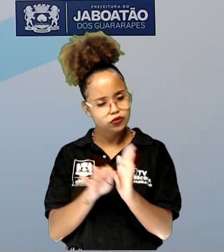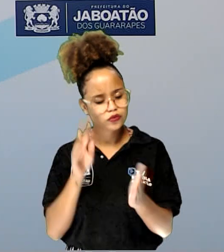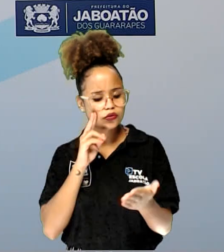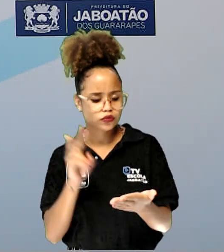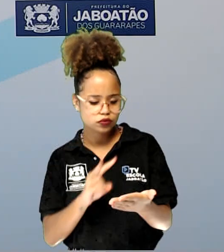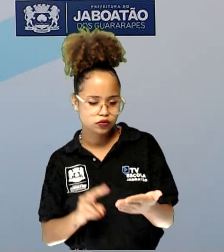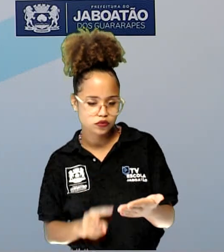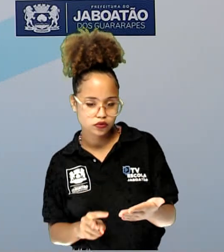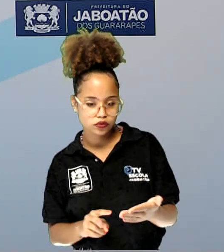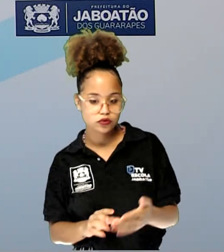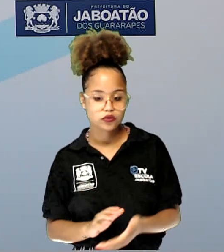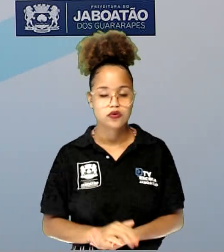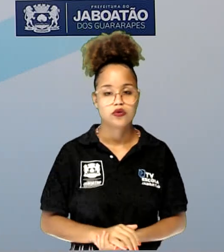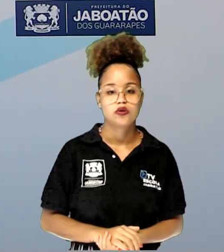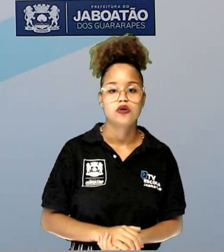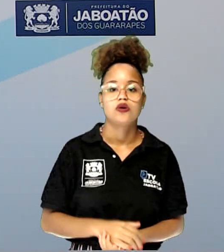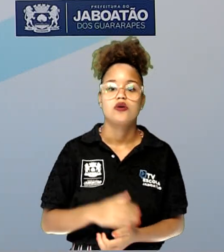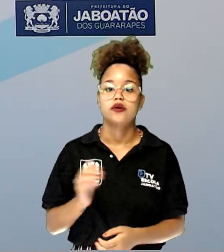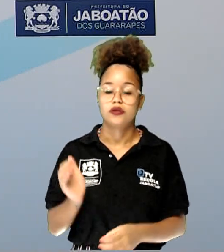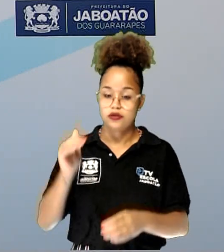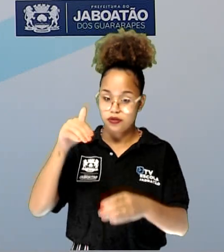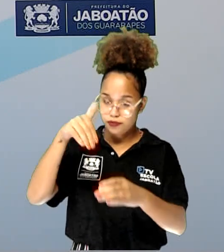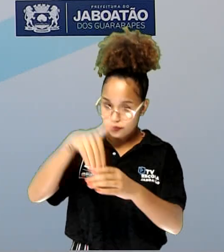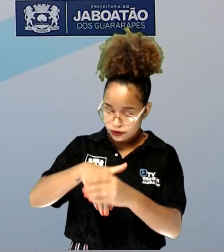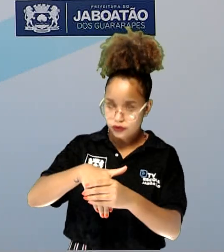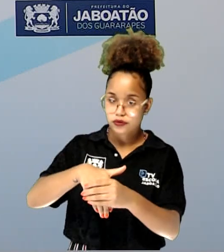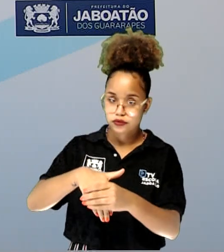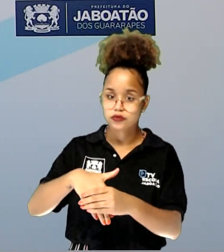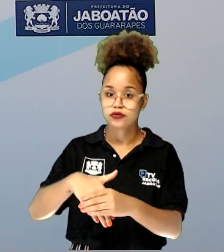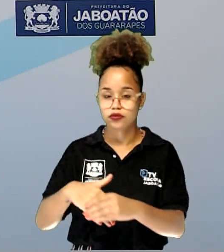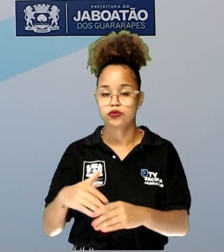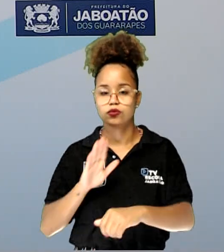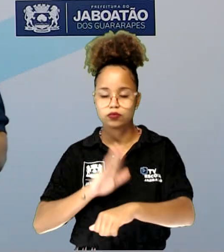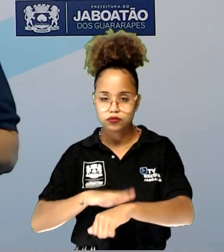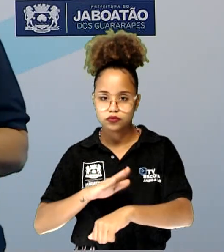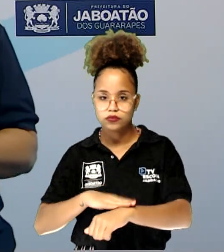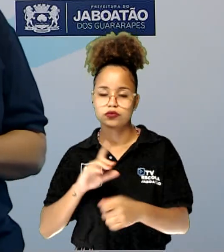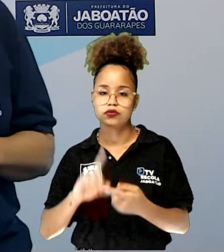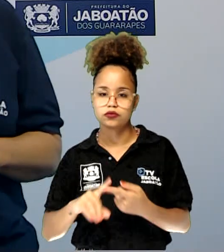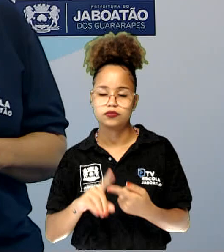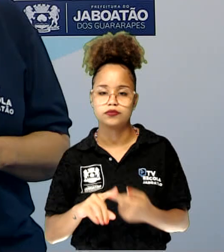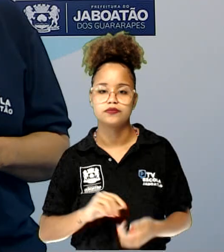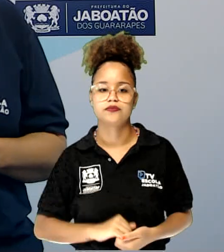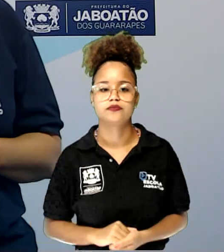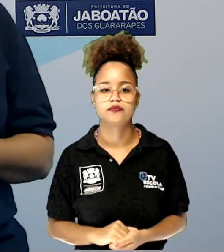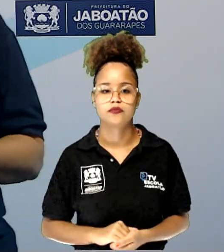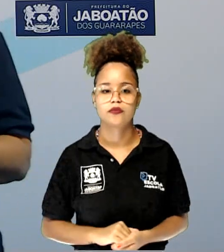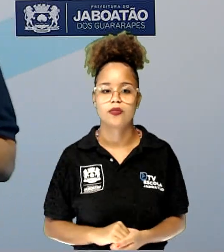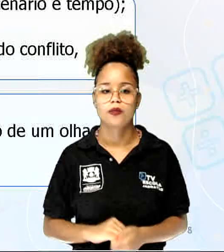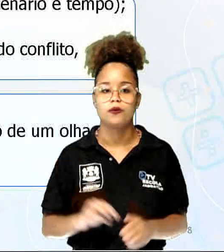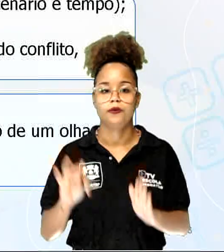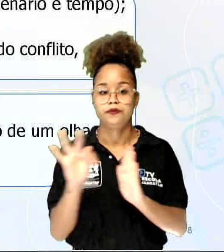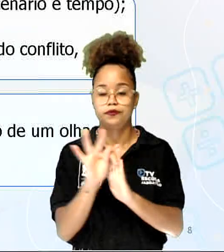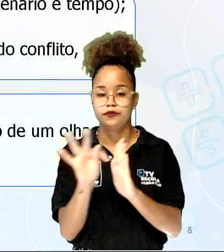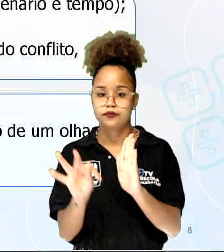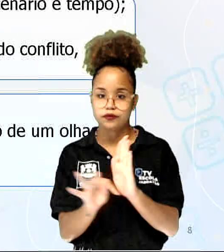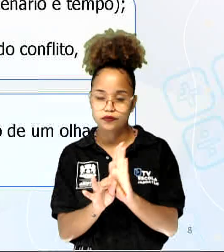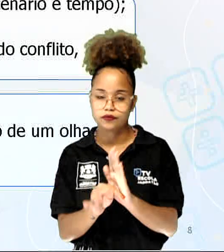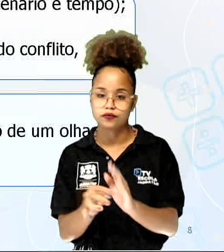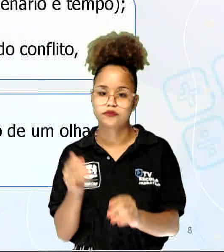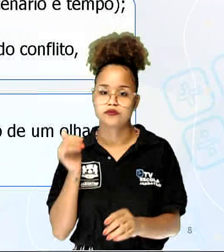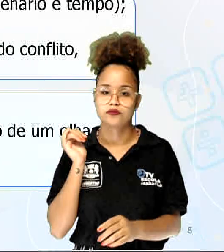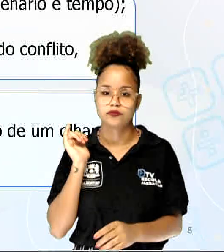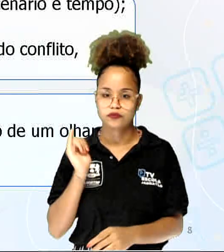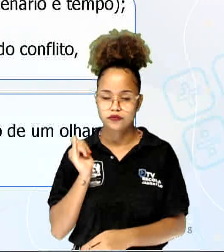observador e onisciente, ou seja, ele estava presente na situação. Texto narrativo. Elementos de narrativa,